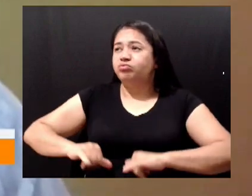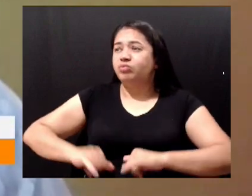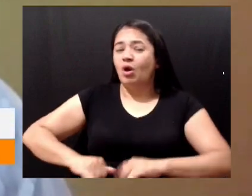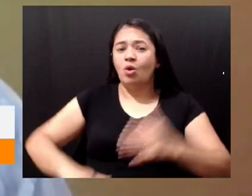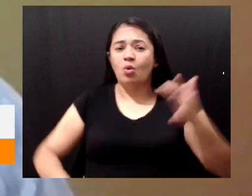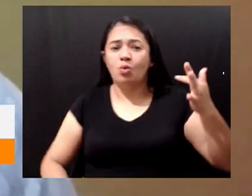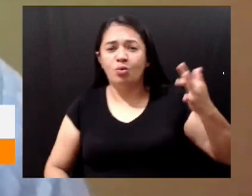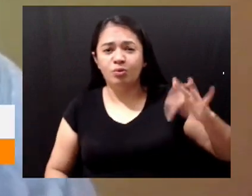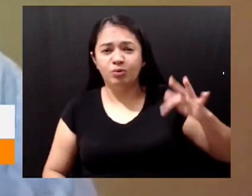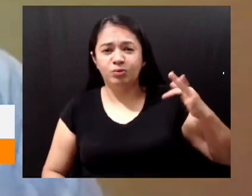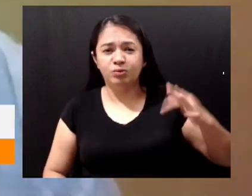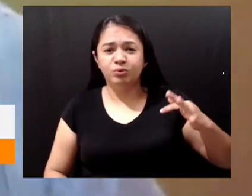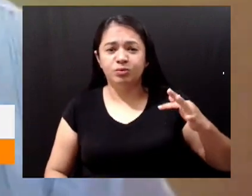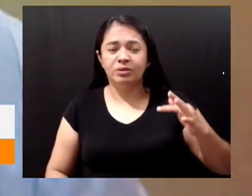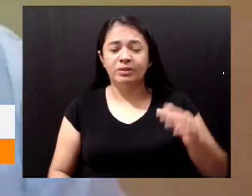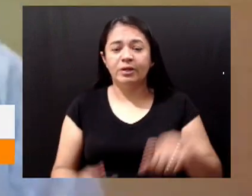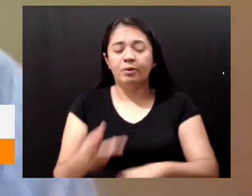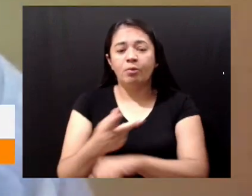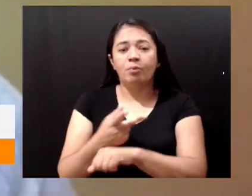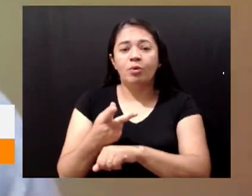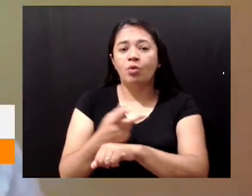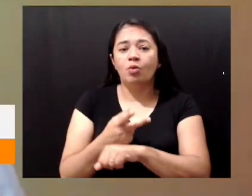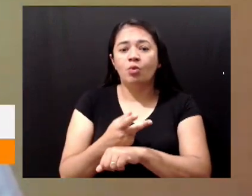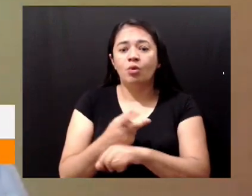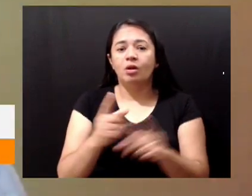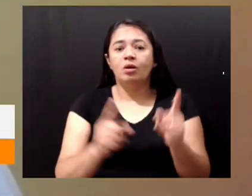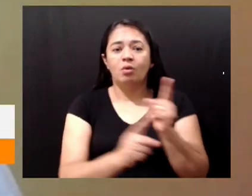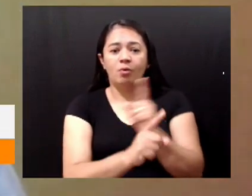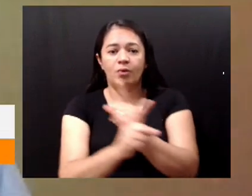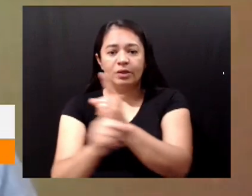ele vai buscar um atendimento, vai buscar